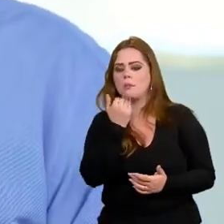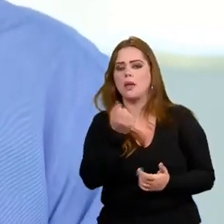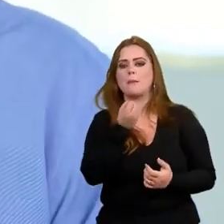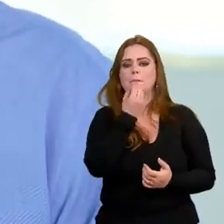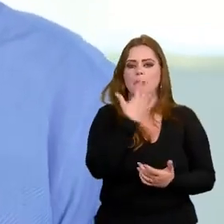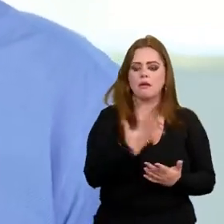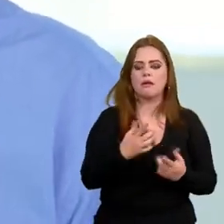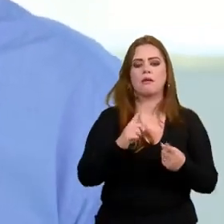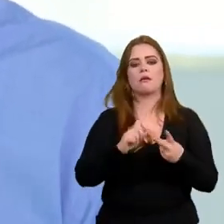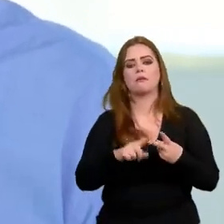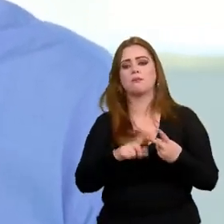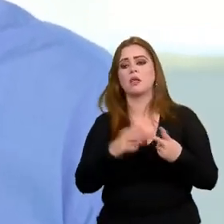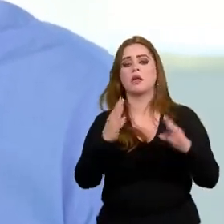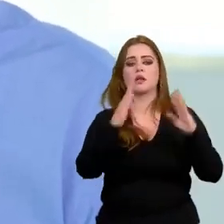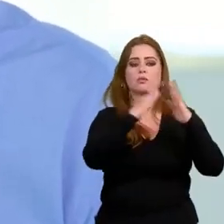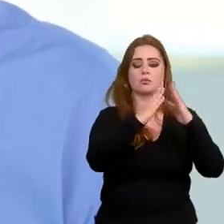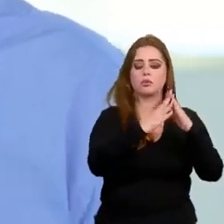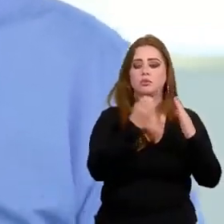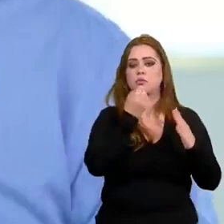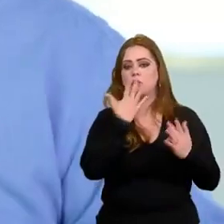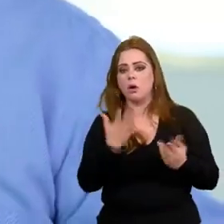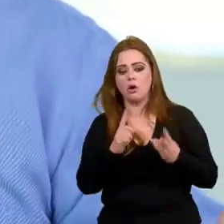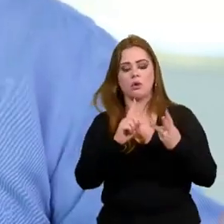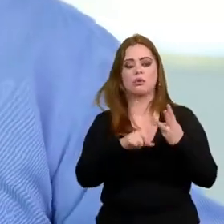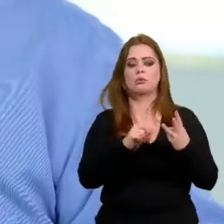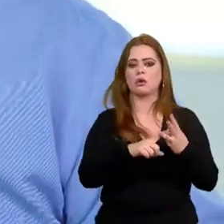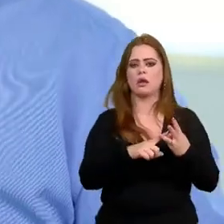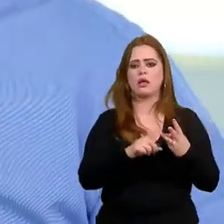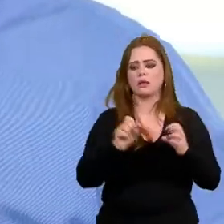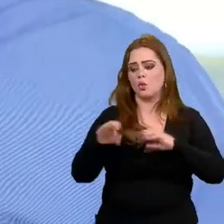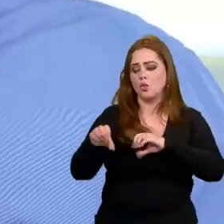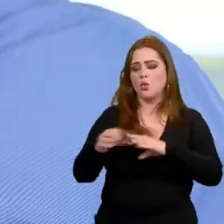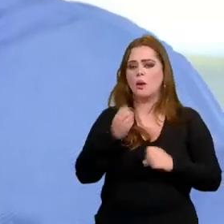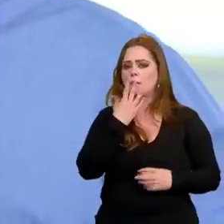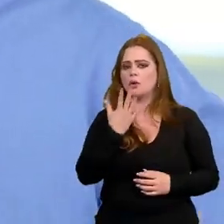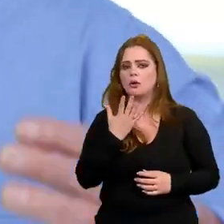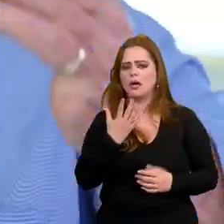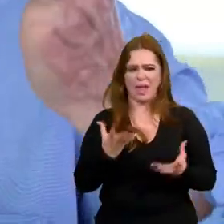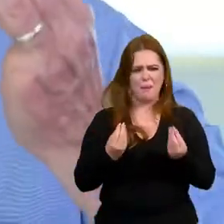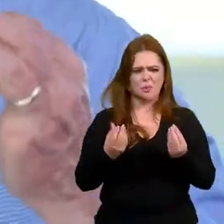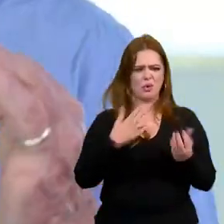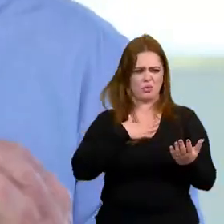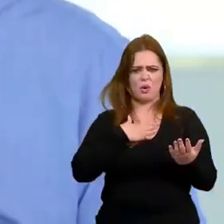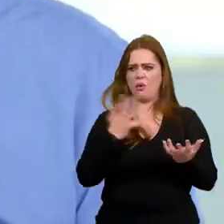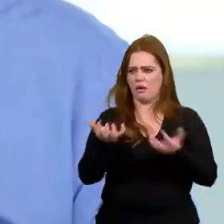morar num lugar melhor. É muito o que eu quero? Não. O que eu quero está